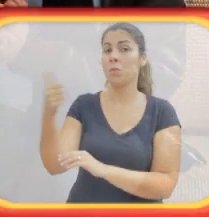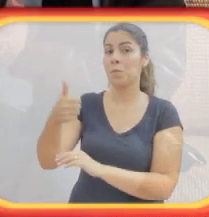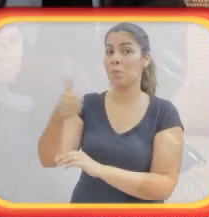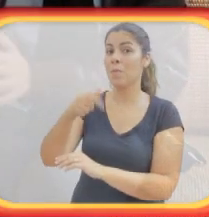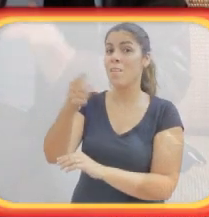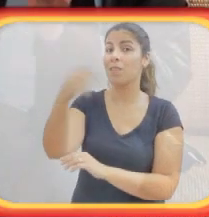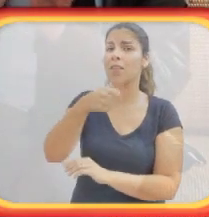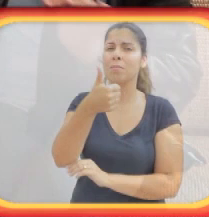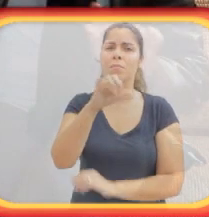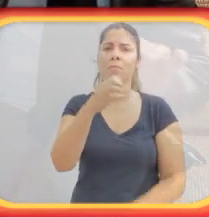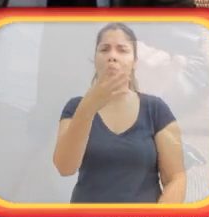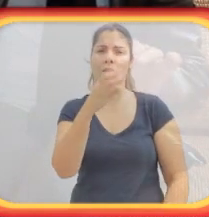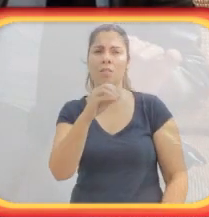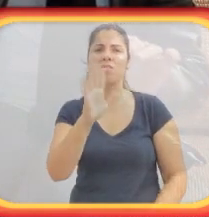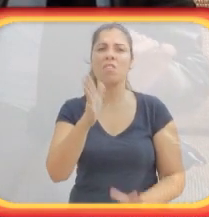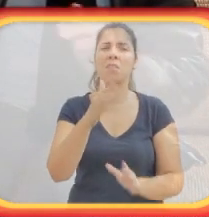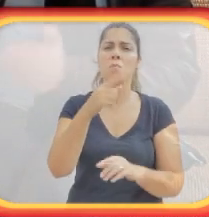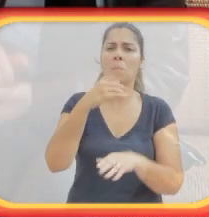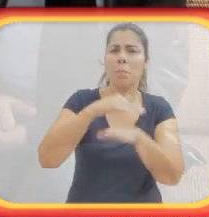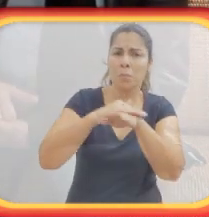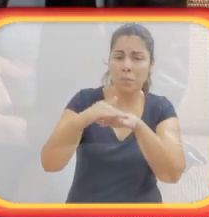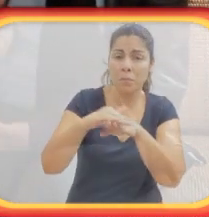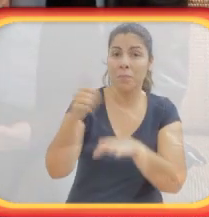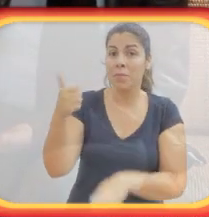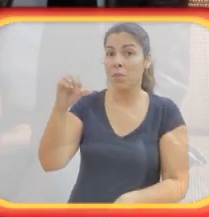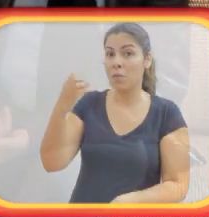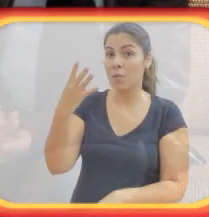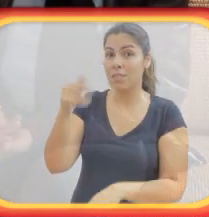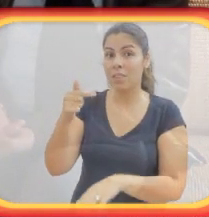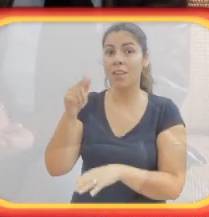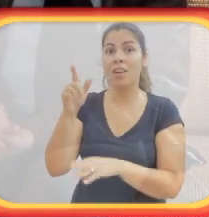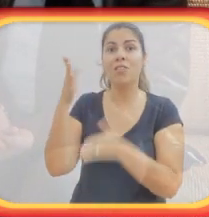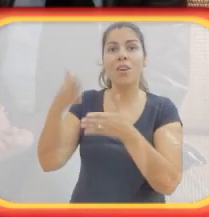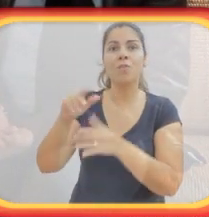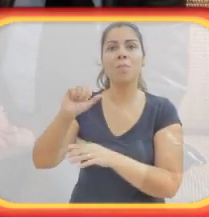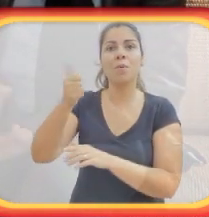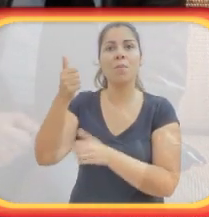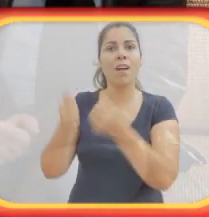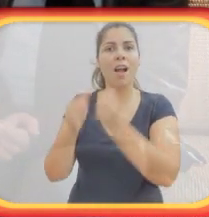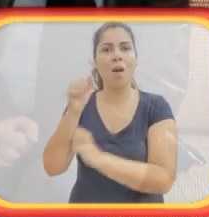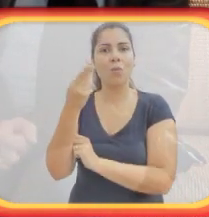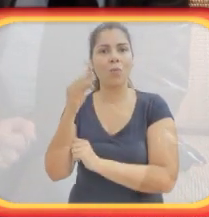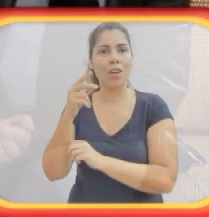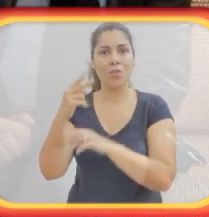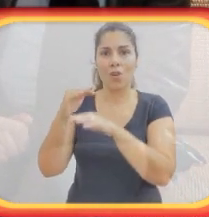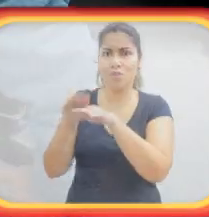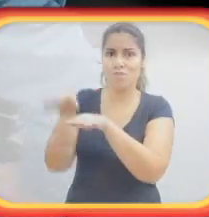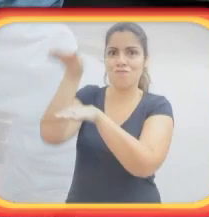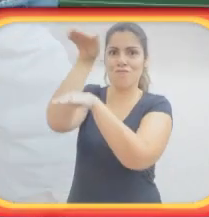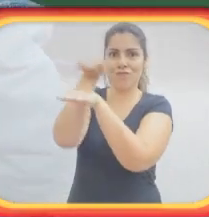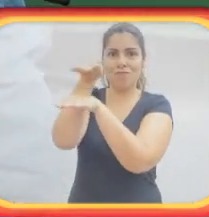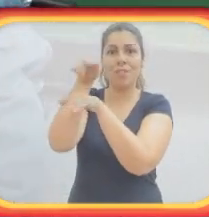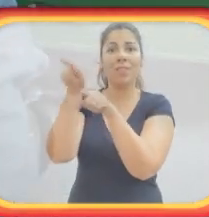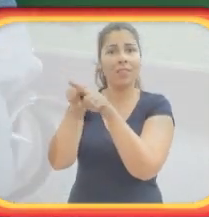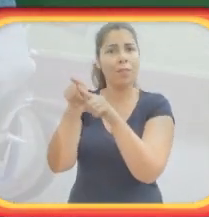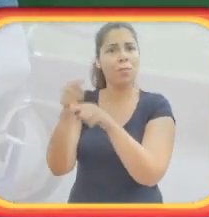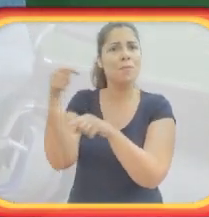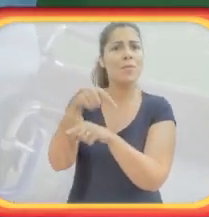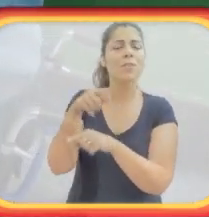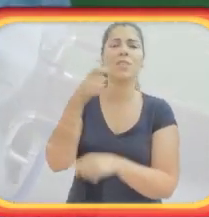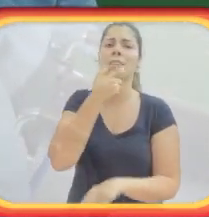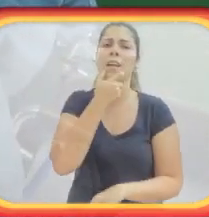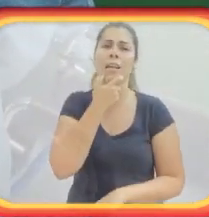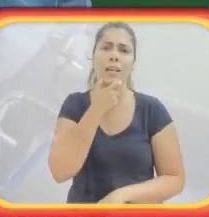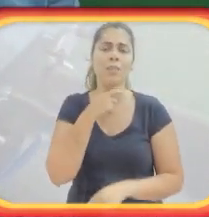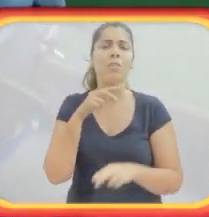em 1940 eram só de um piso. Em 1947 é que chegaram os primeiros autocarros de